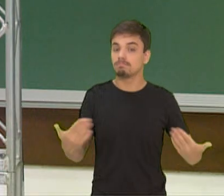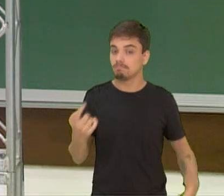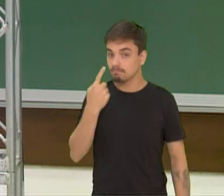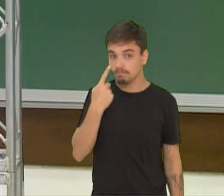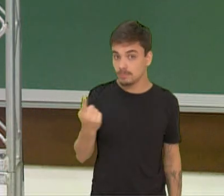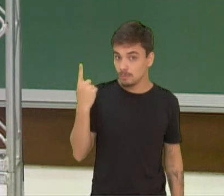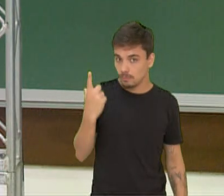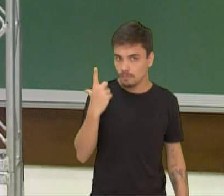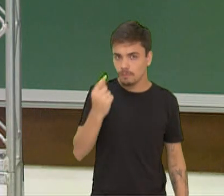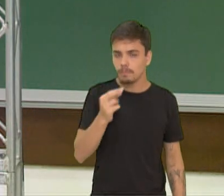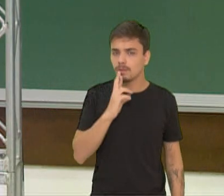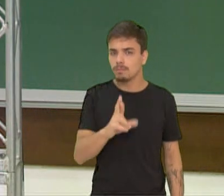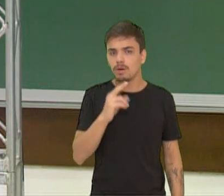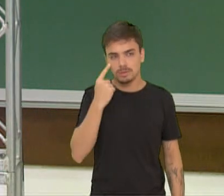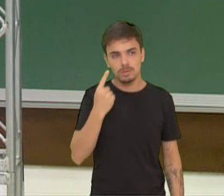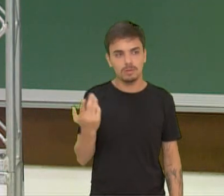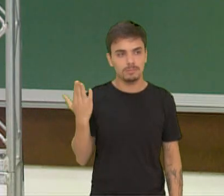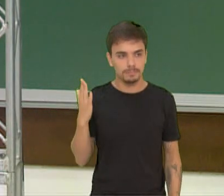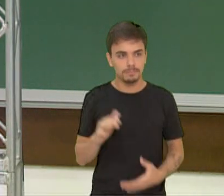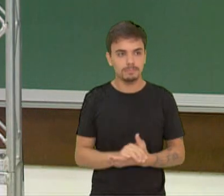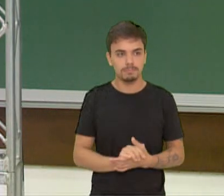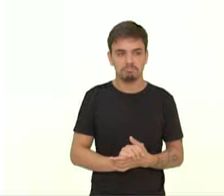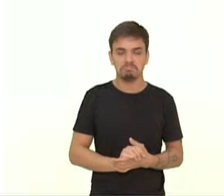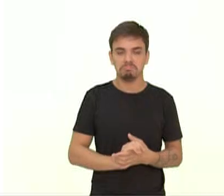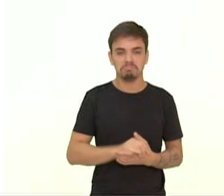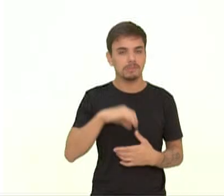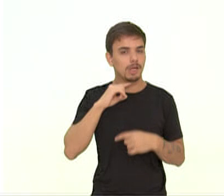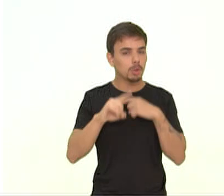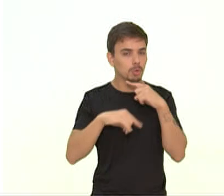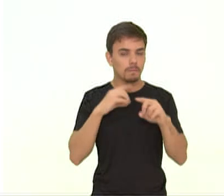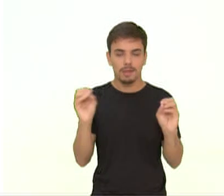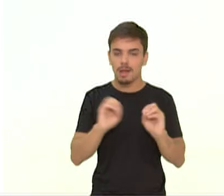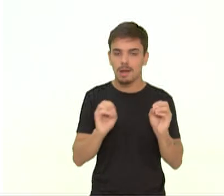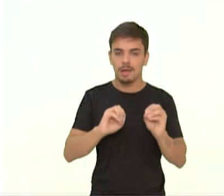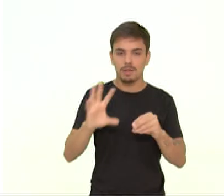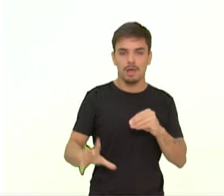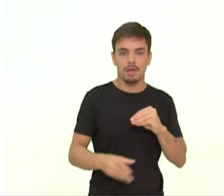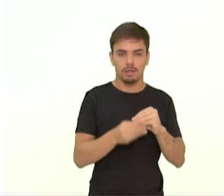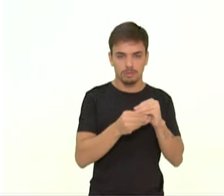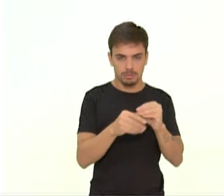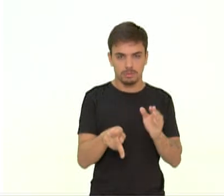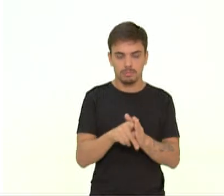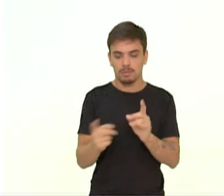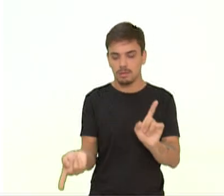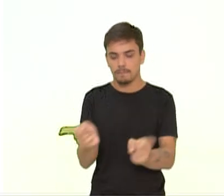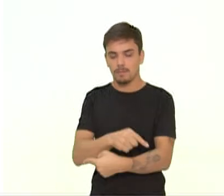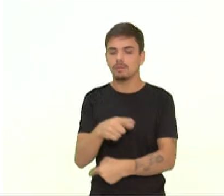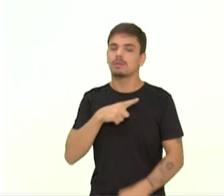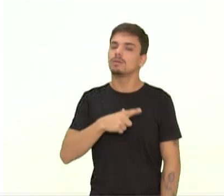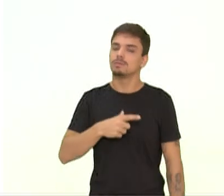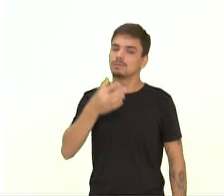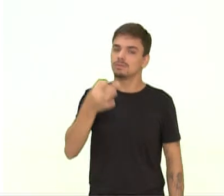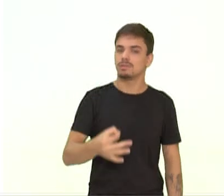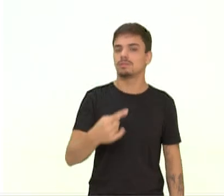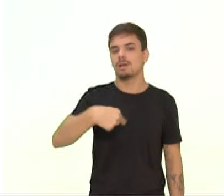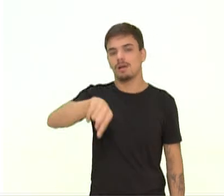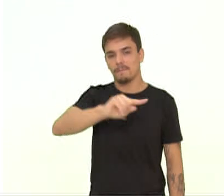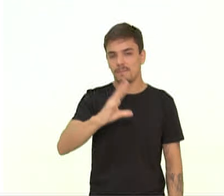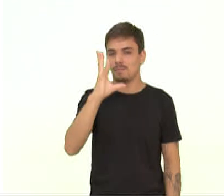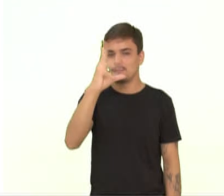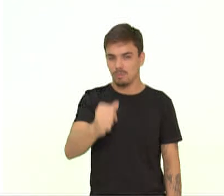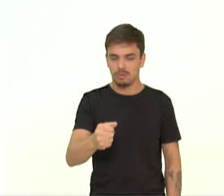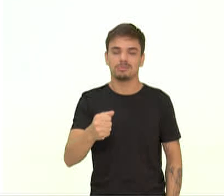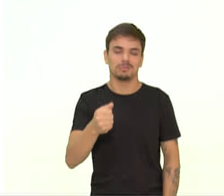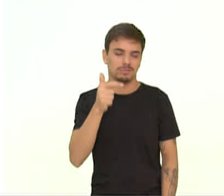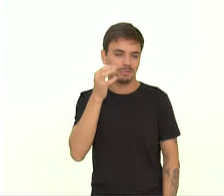Vamos lá, pessoal, para a resposta? Sem dúvida nenhuma, adição e oposição. Tenho certeza que muitos aí